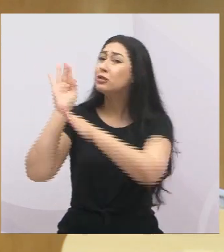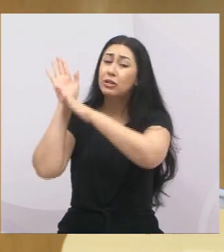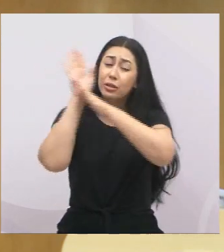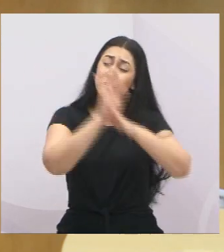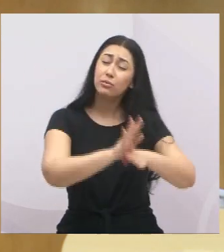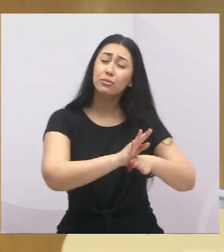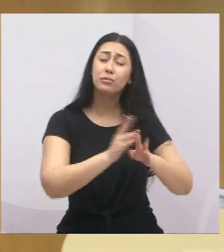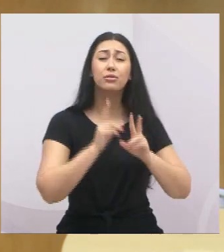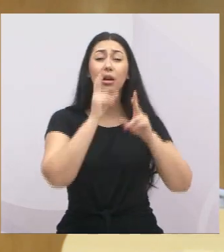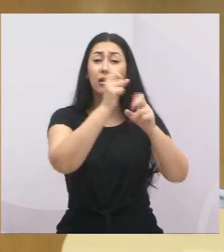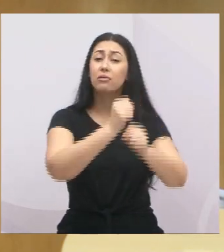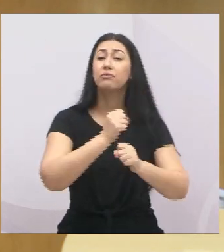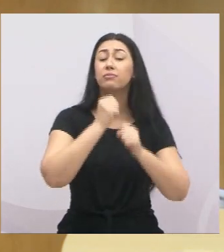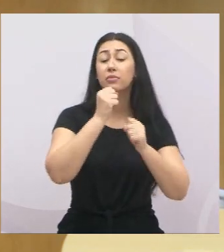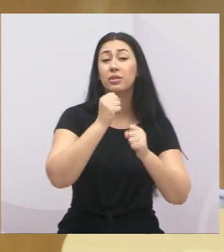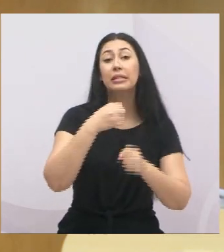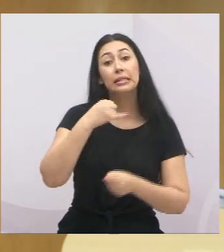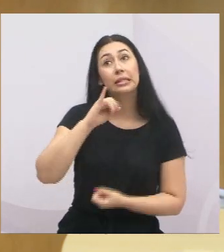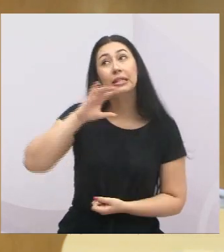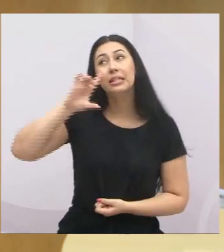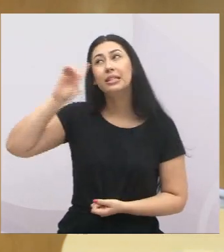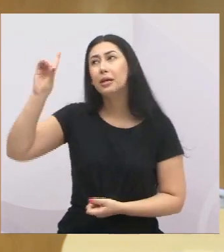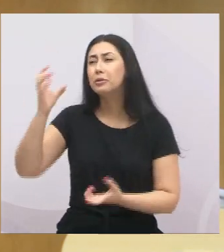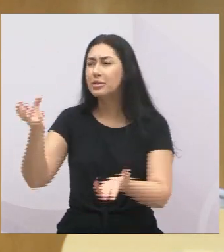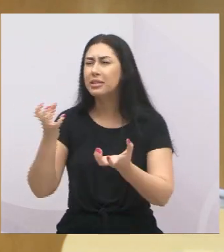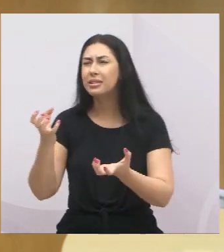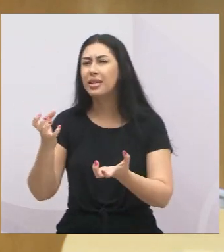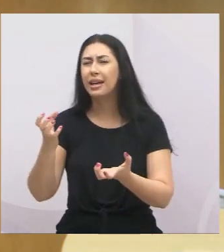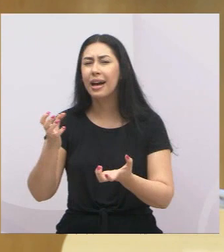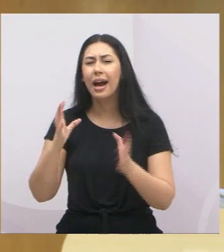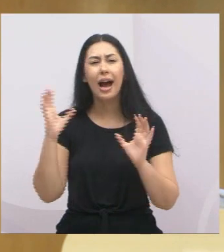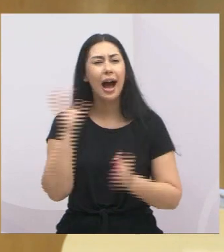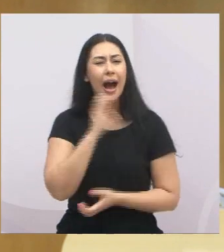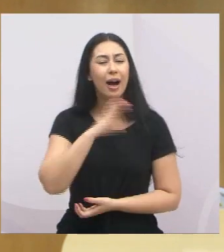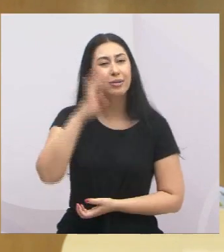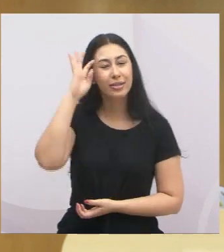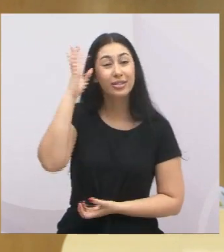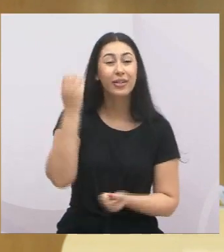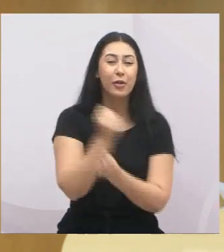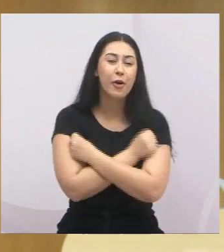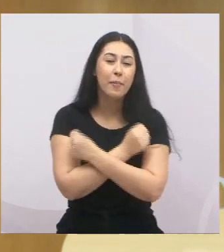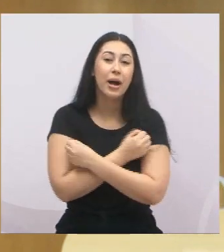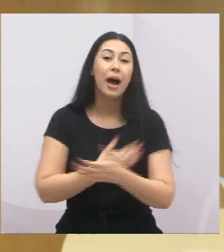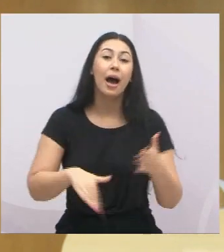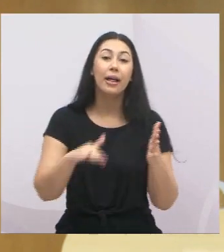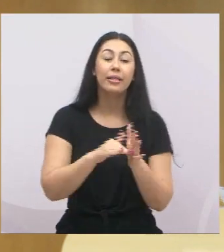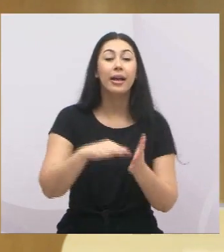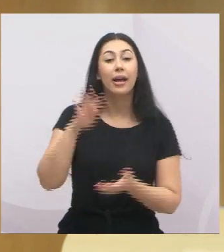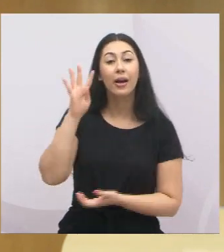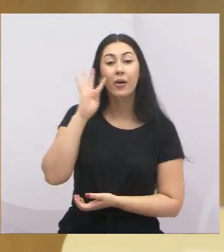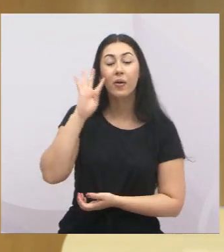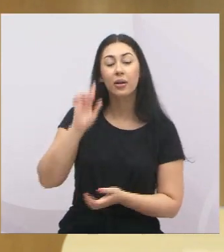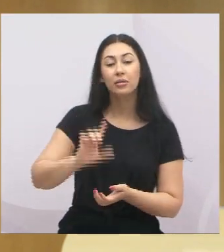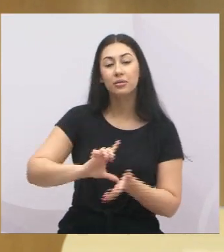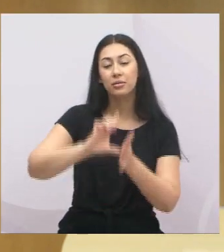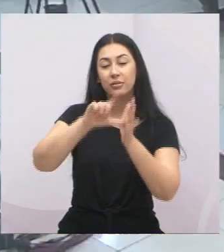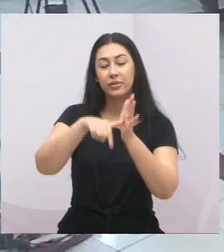nesse momento. E se Deus quiser, tudo vai se resolver, tá certo? Um grande abraço a todos e até a próxima quarta-feira.